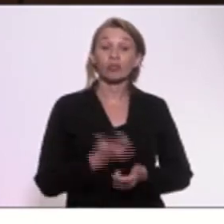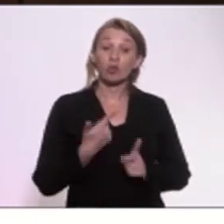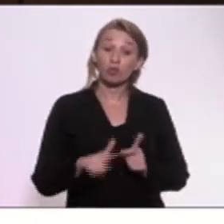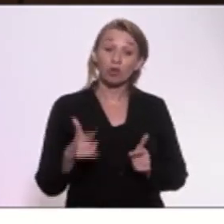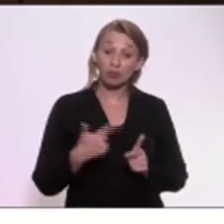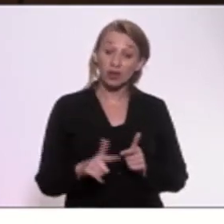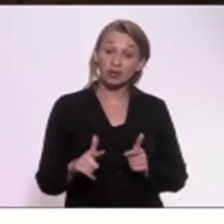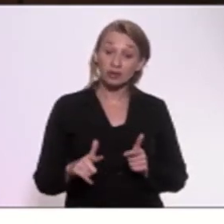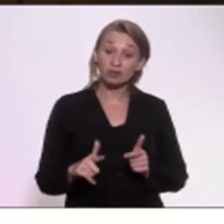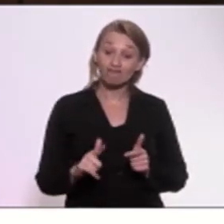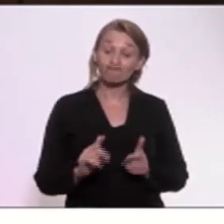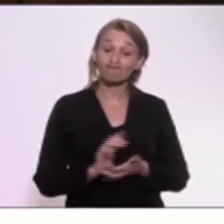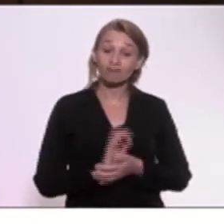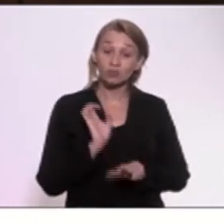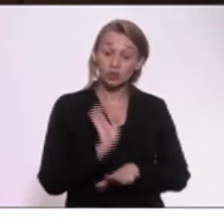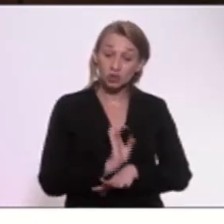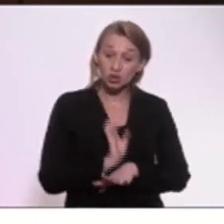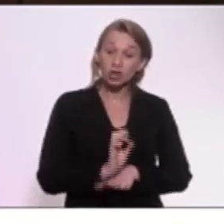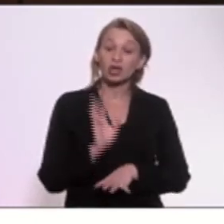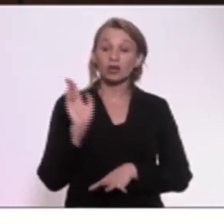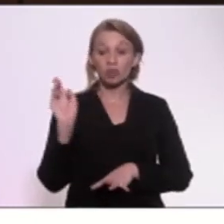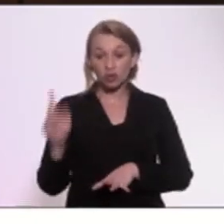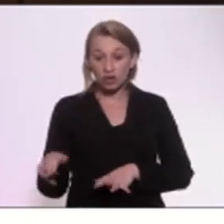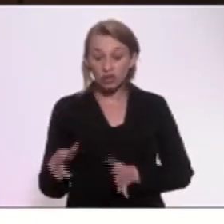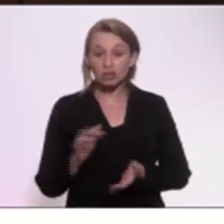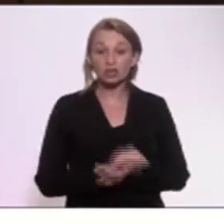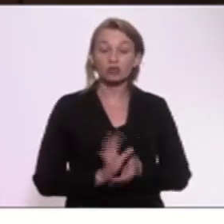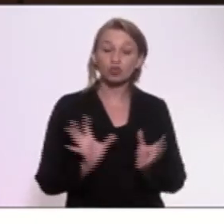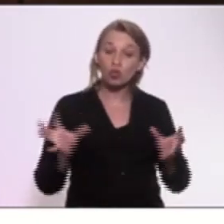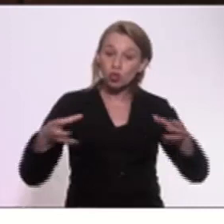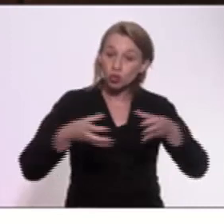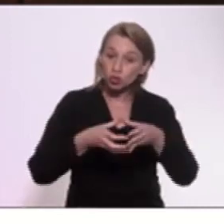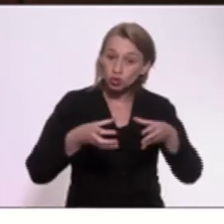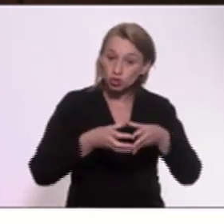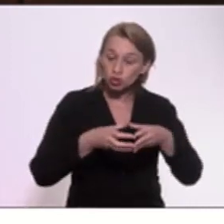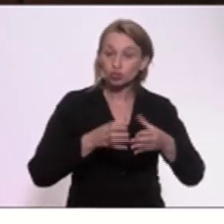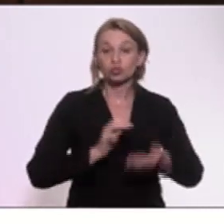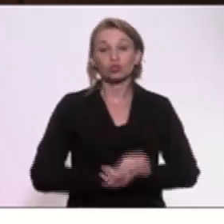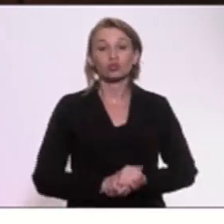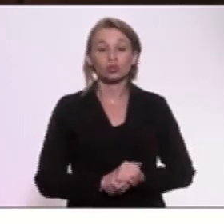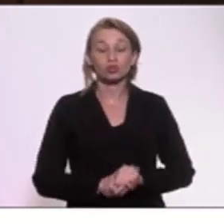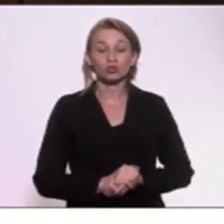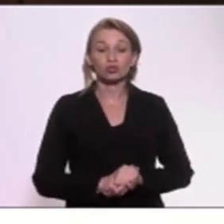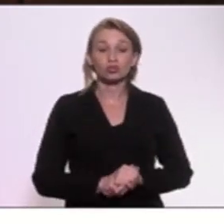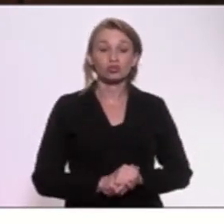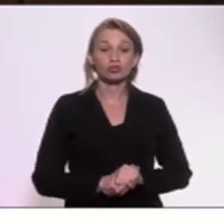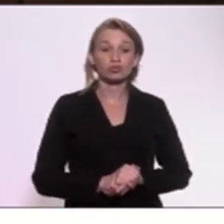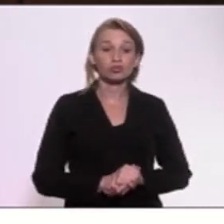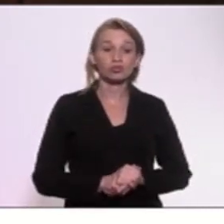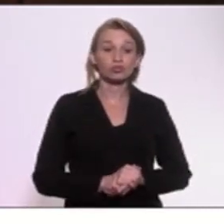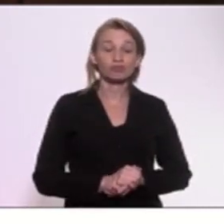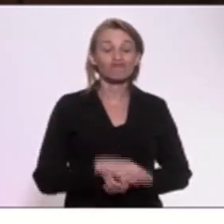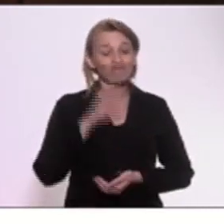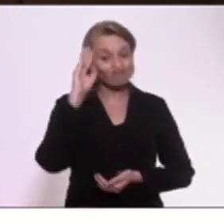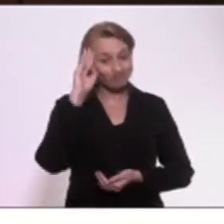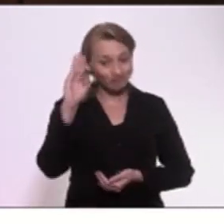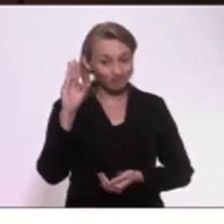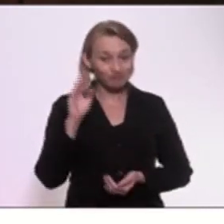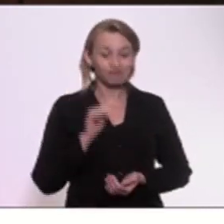na nossa rede. As reprovações, em conjunto com as evasões, são as